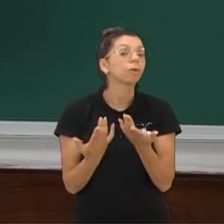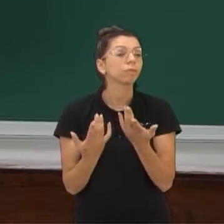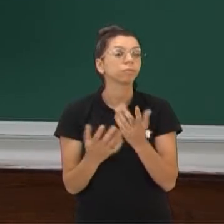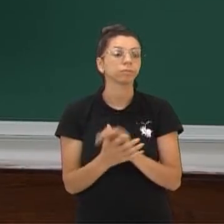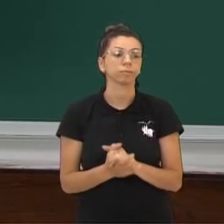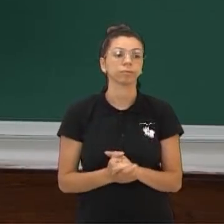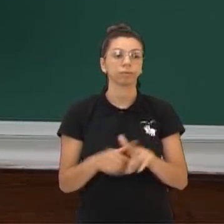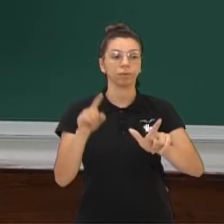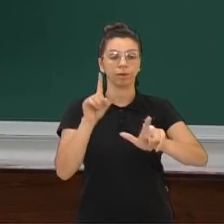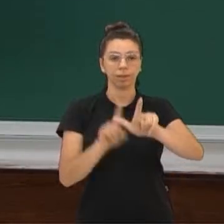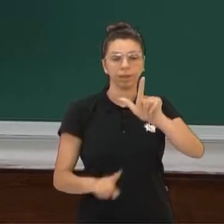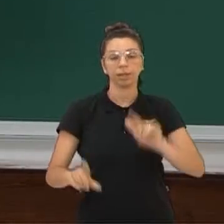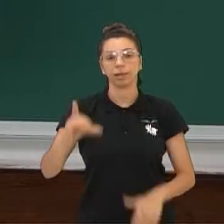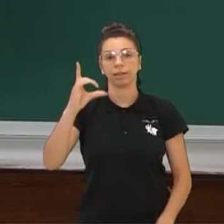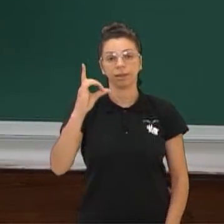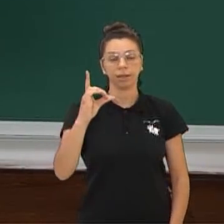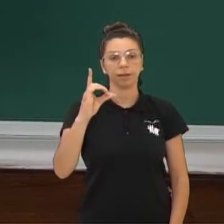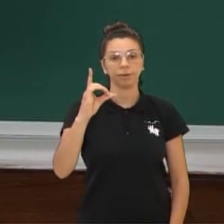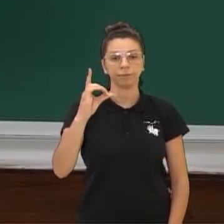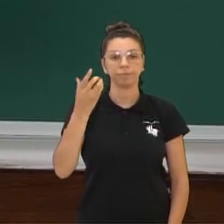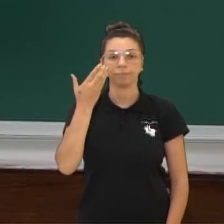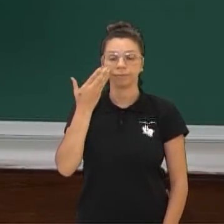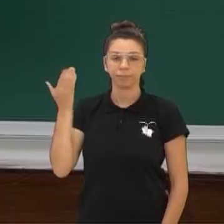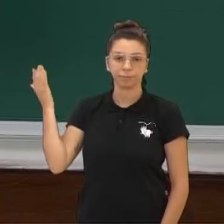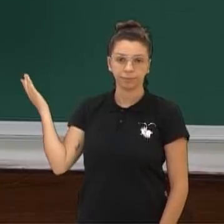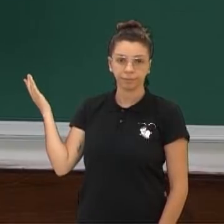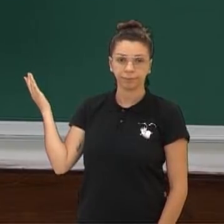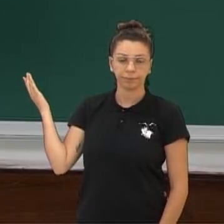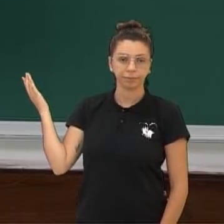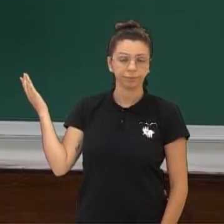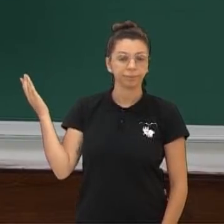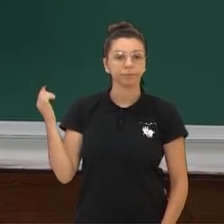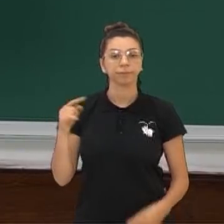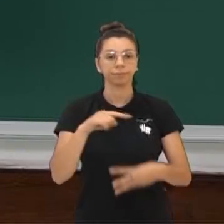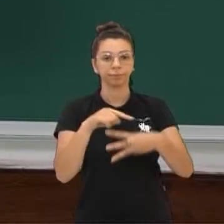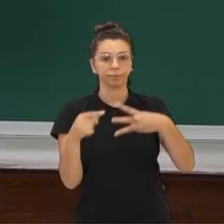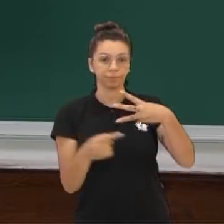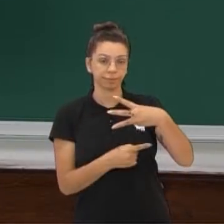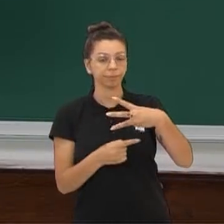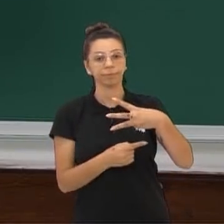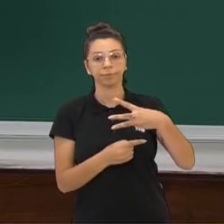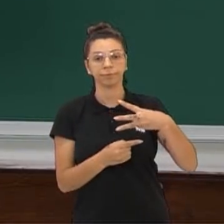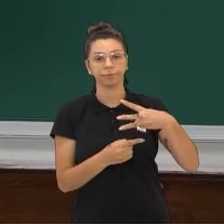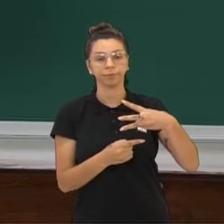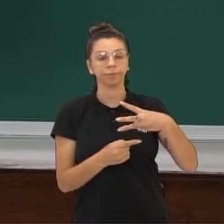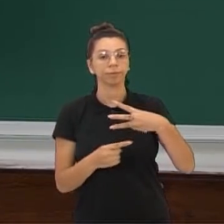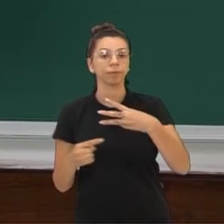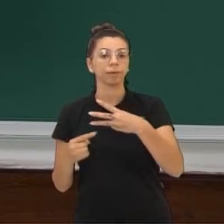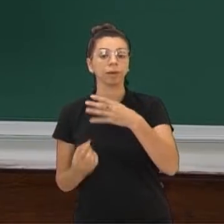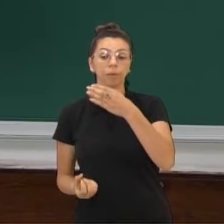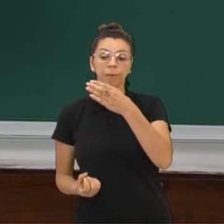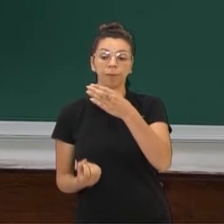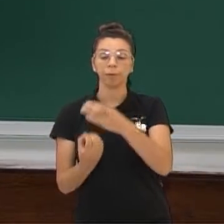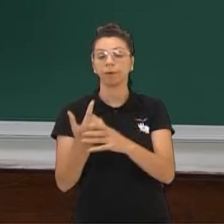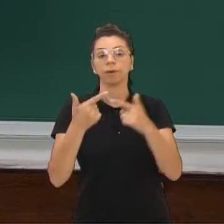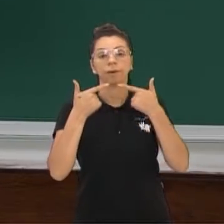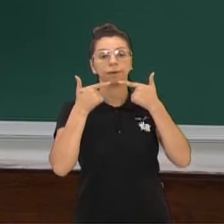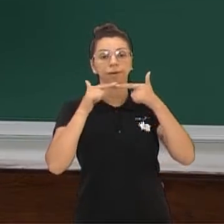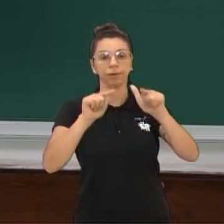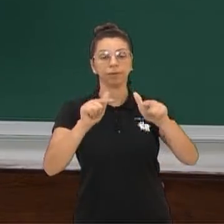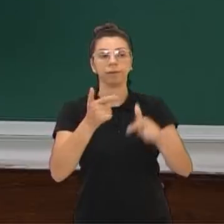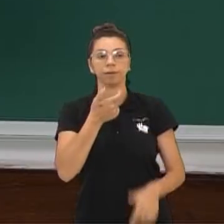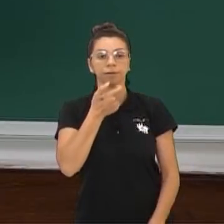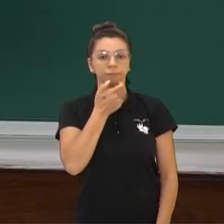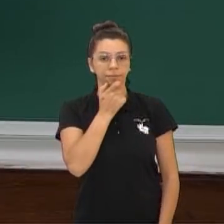letter D, Jutas, os Anglos e os Saxões, essas três tribos que deram origem à língua